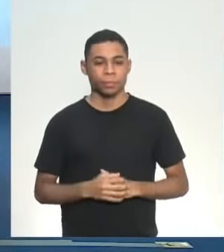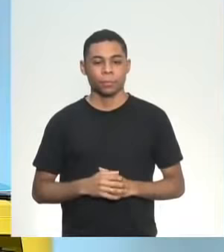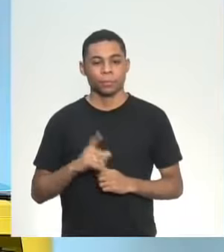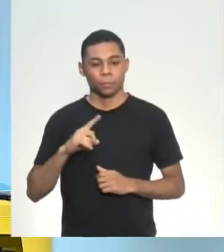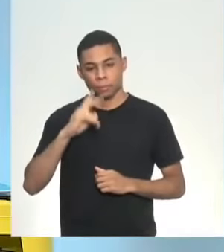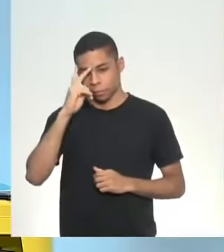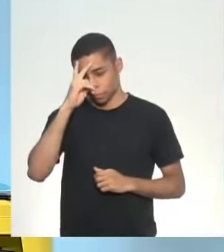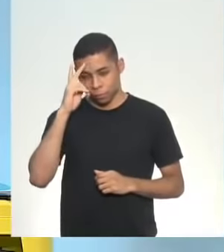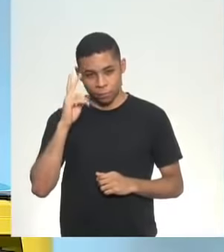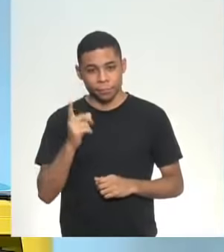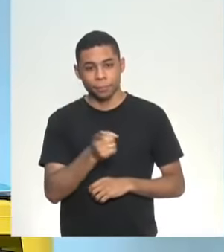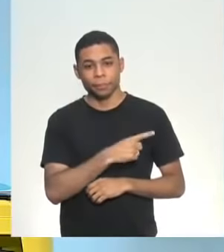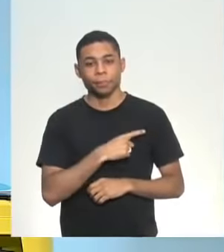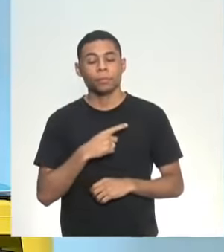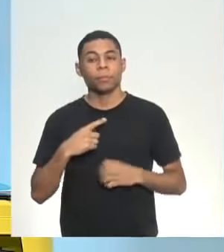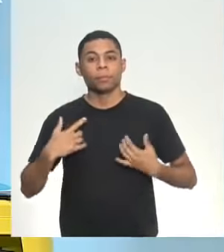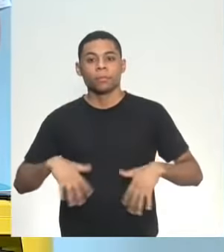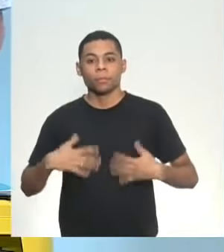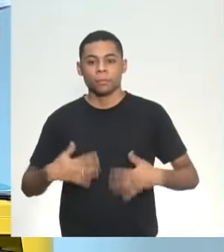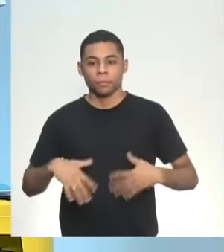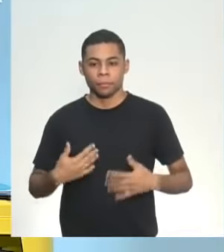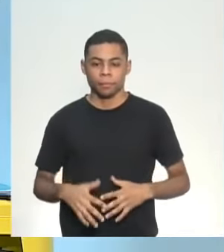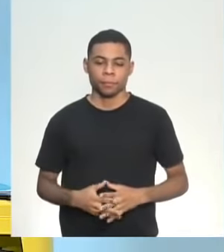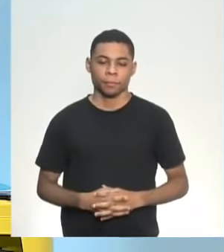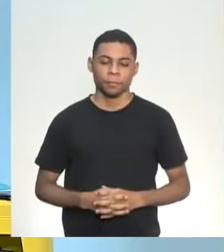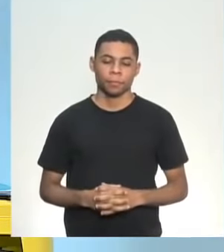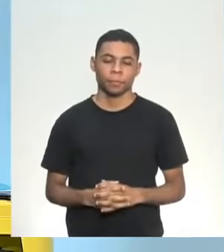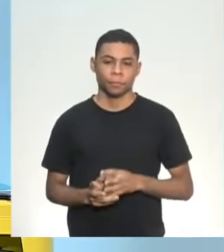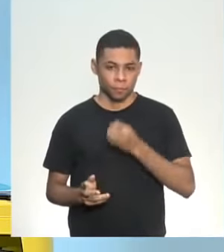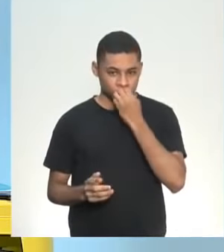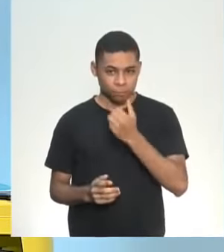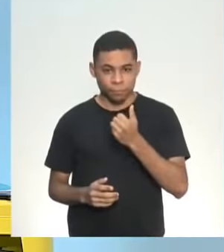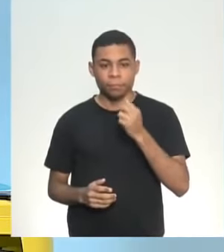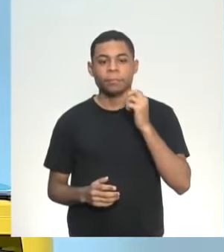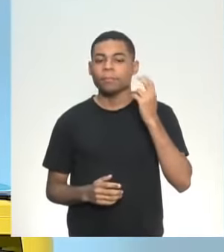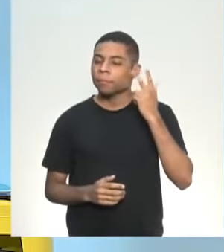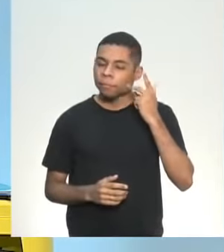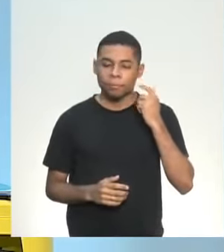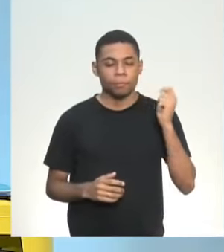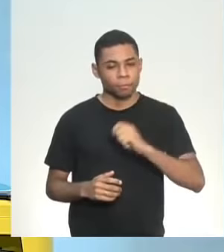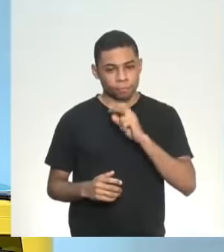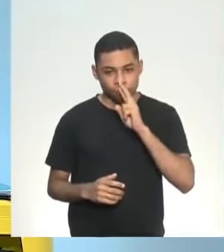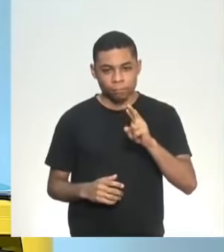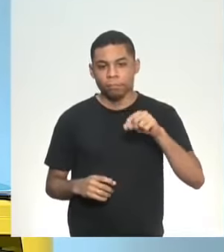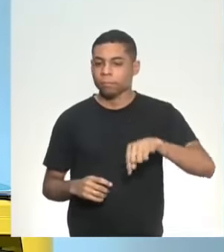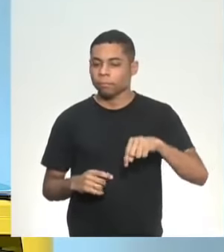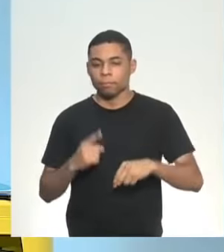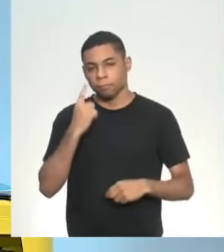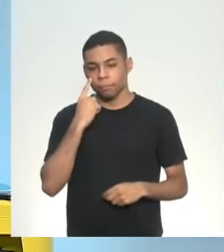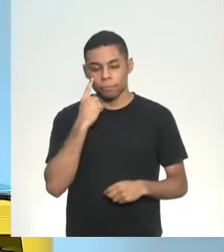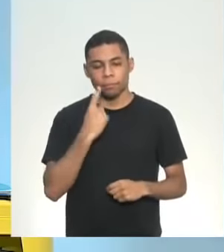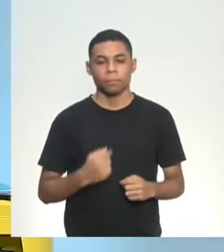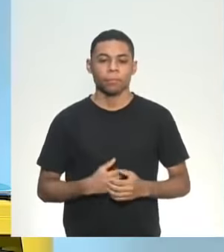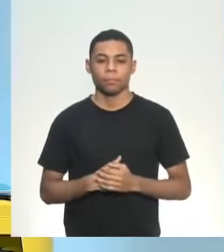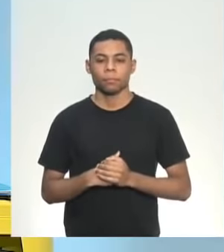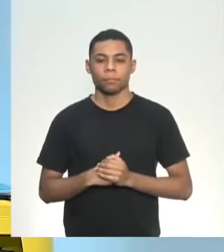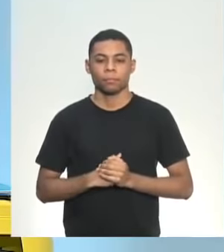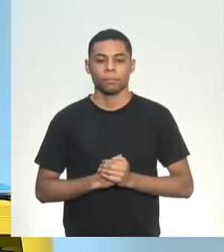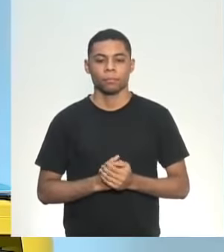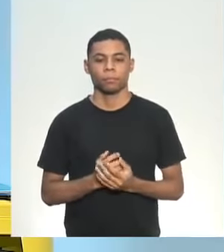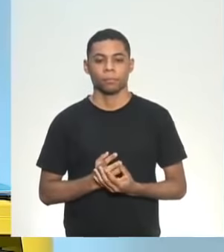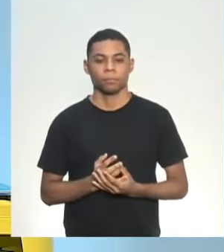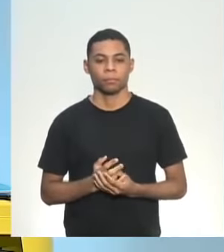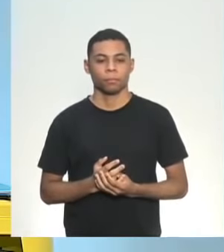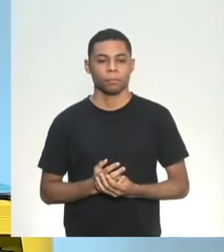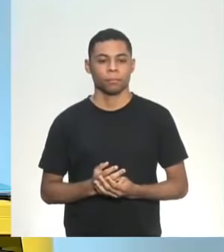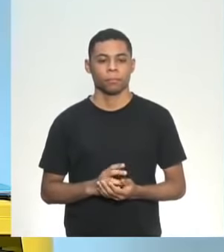acontece quando as pessoas entram em pânico belezinha tranquilo deu para responder e agora a gente vai entrar aí a nesses